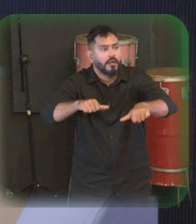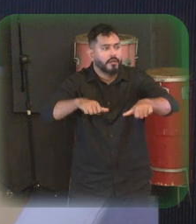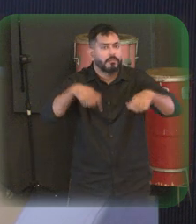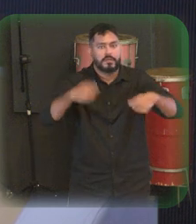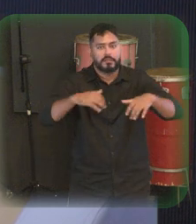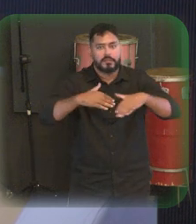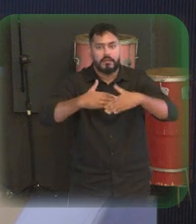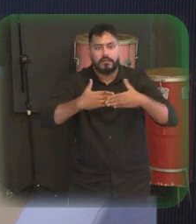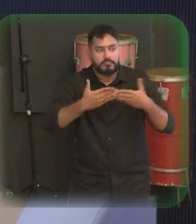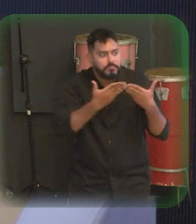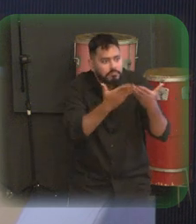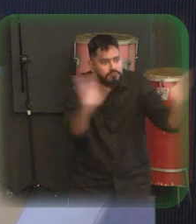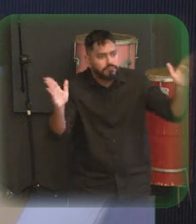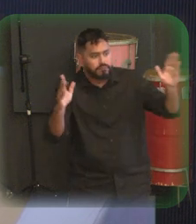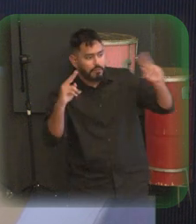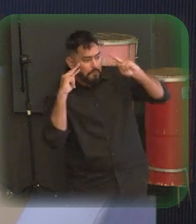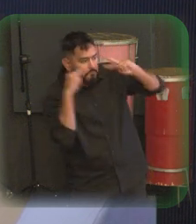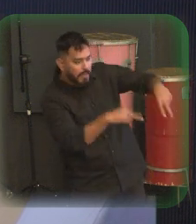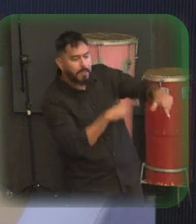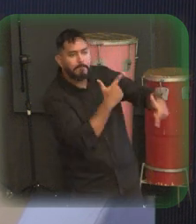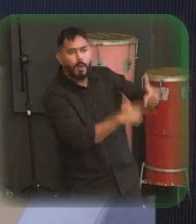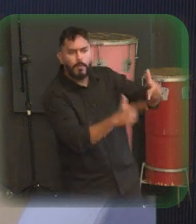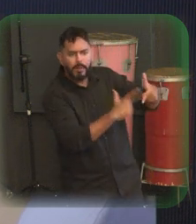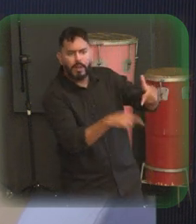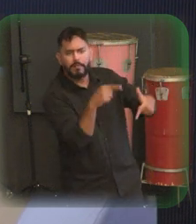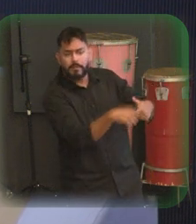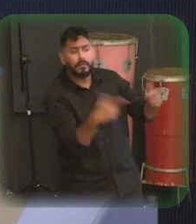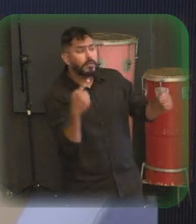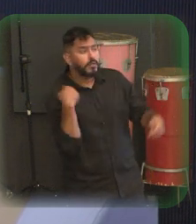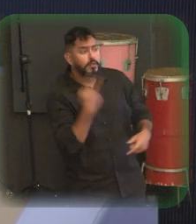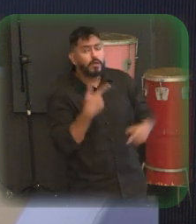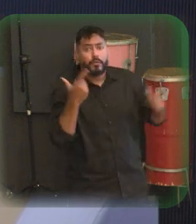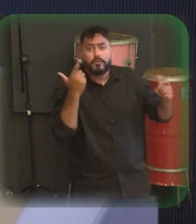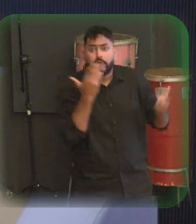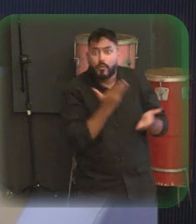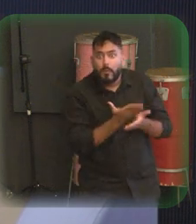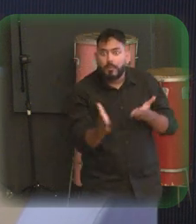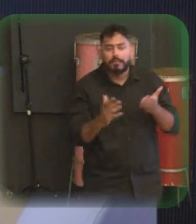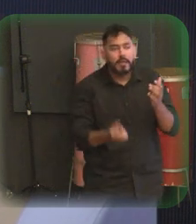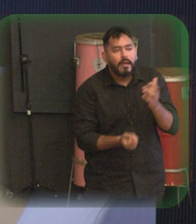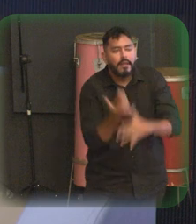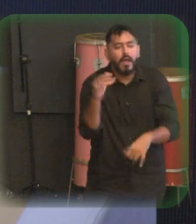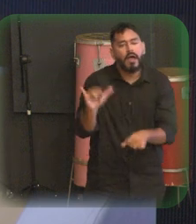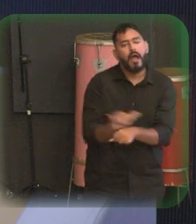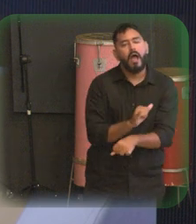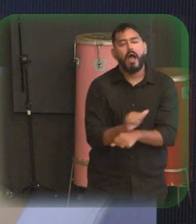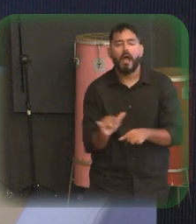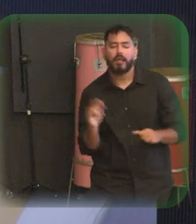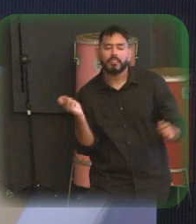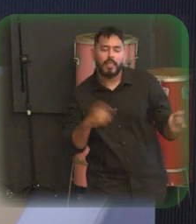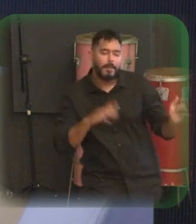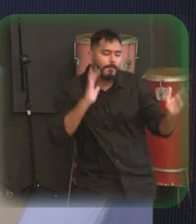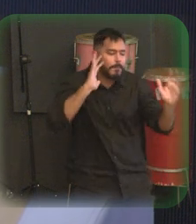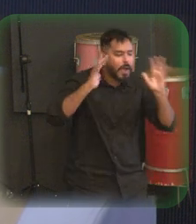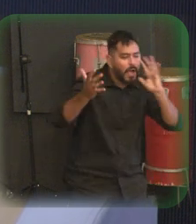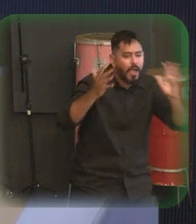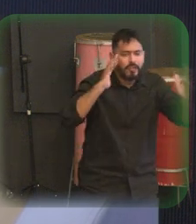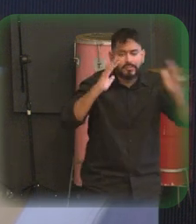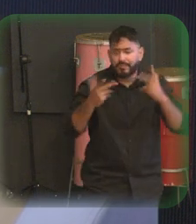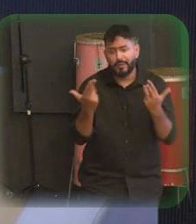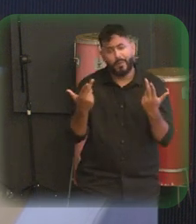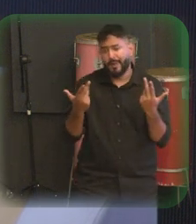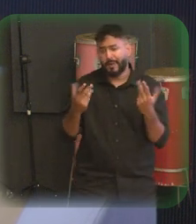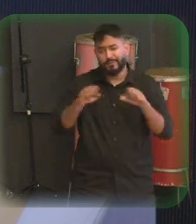os problemas e colocar luzes sobre ele para que a gente possa começar a criar estratégias para resolvê-los. É assim com o sistema